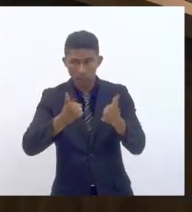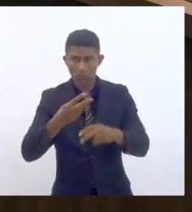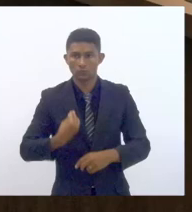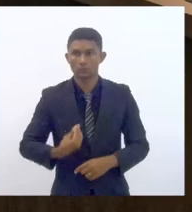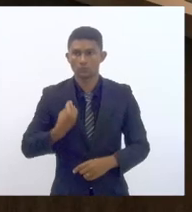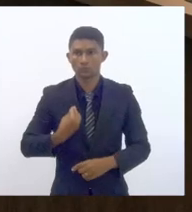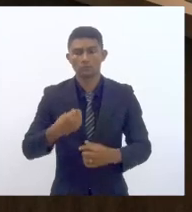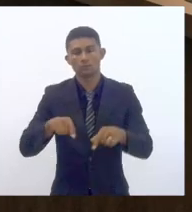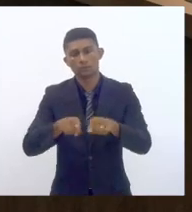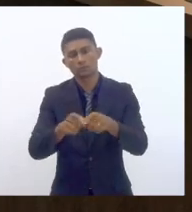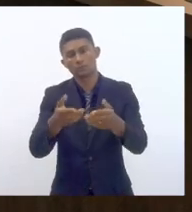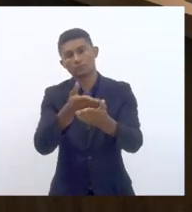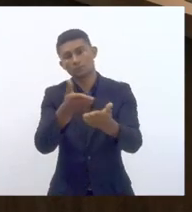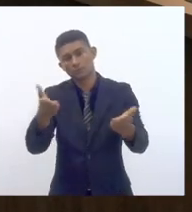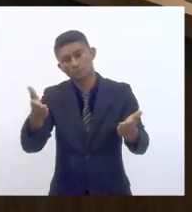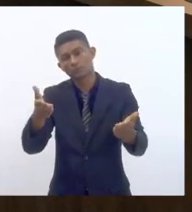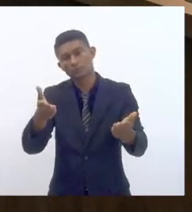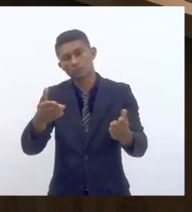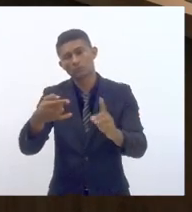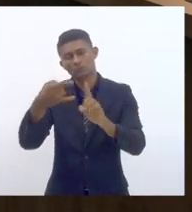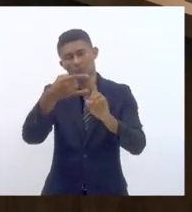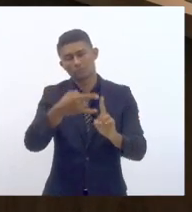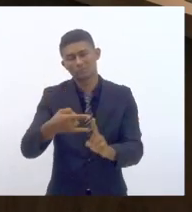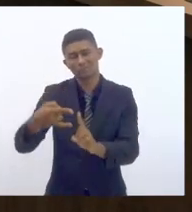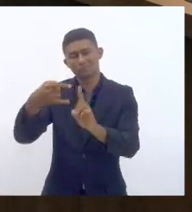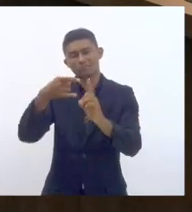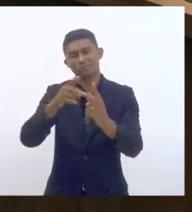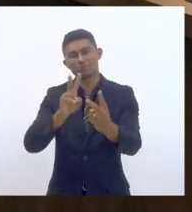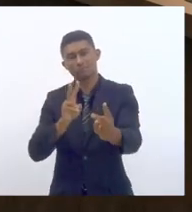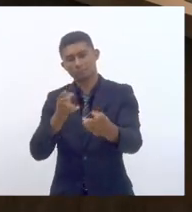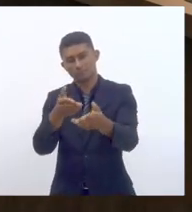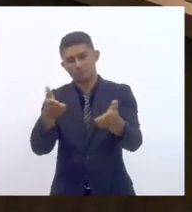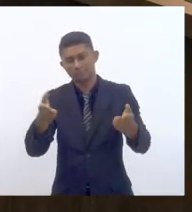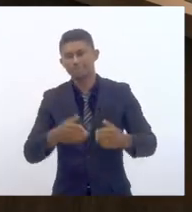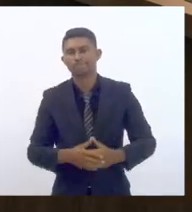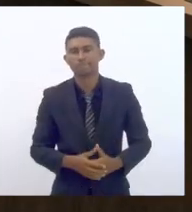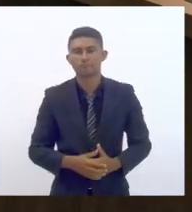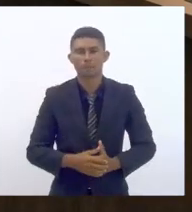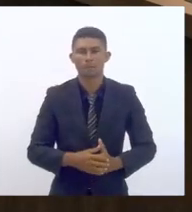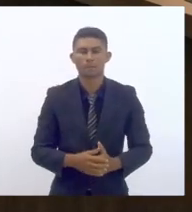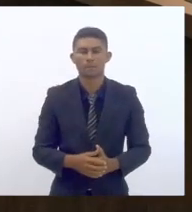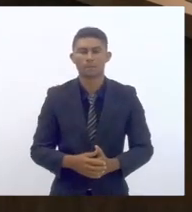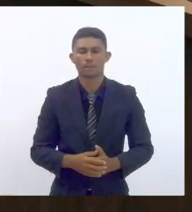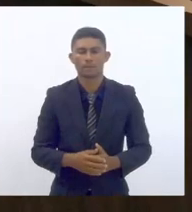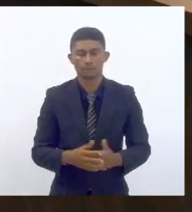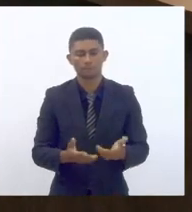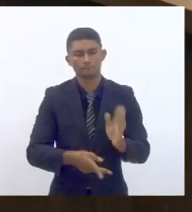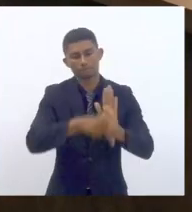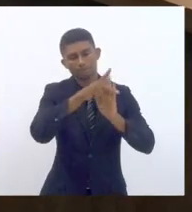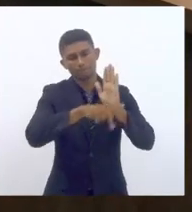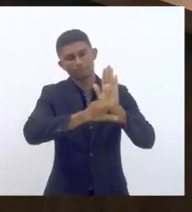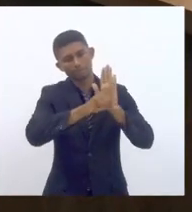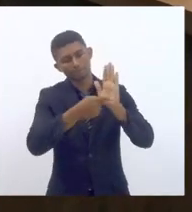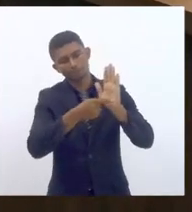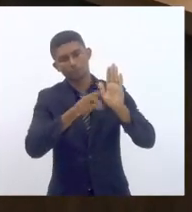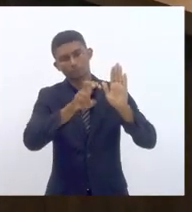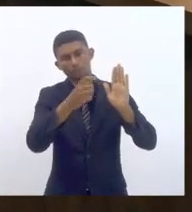e os demais deputados que estão nos acompanhando na sessão remota. O projeto da pauta de hoje,